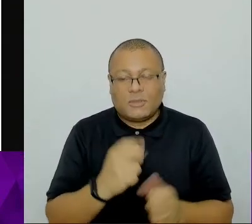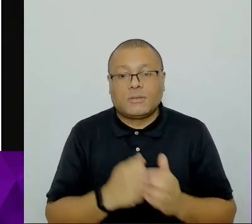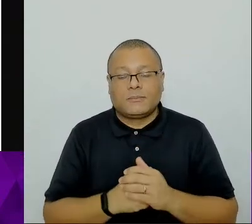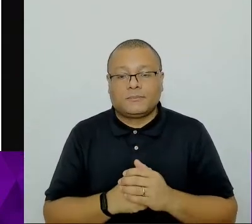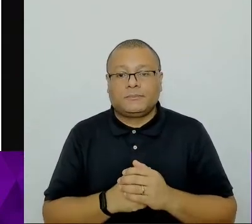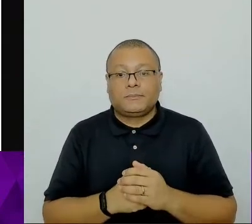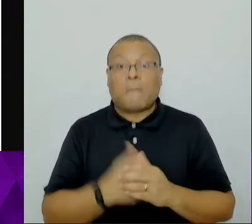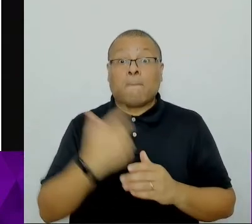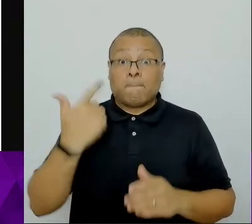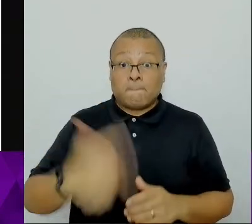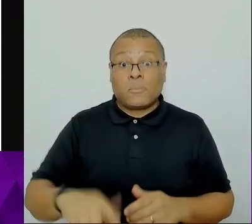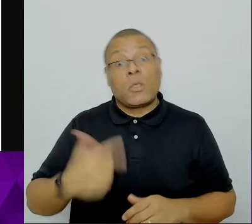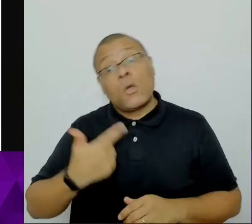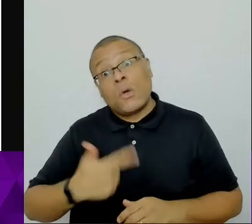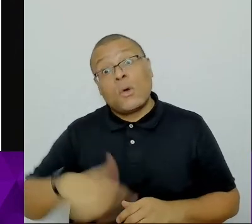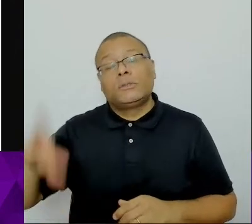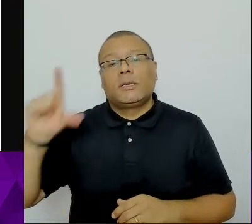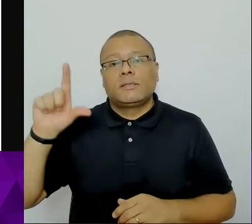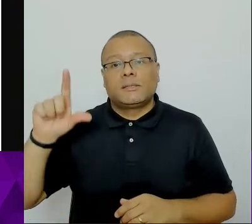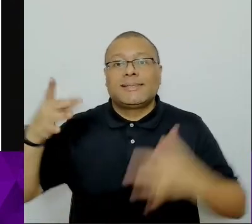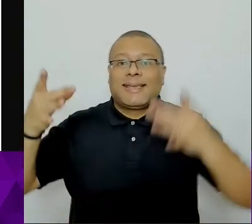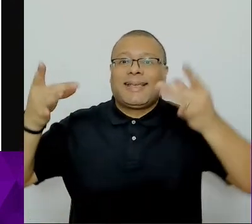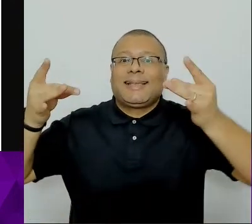e aí outras